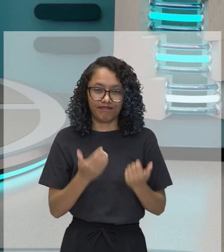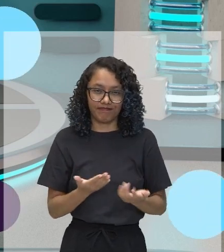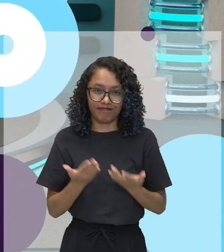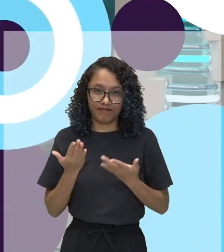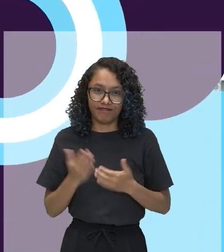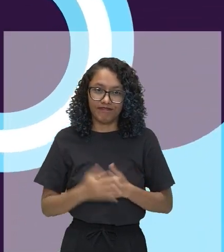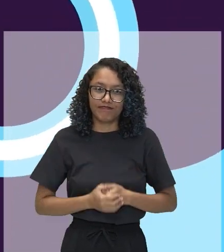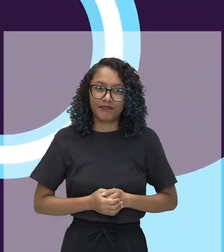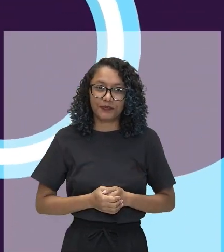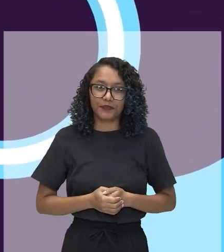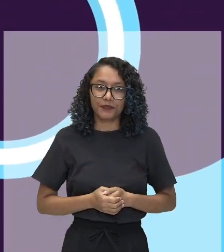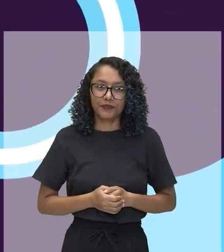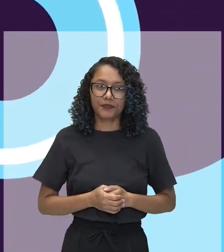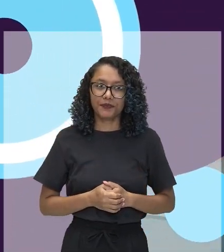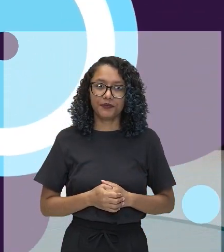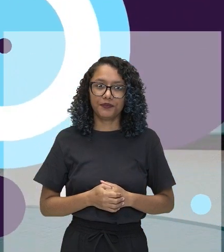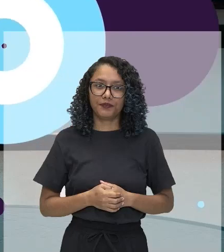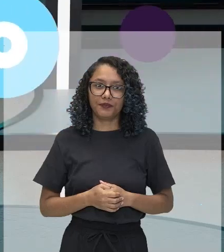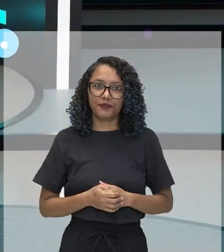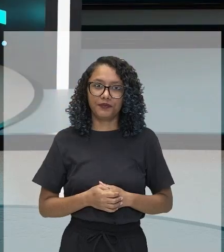danças?